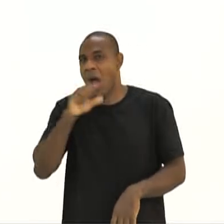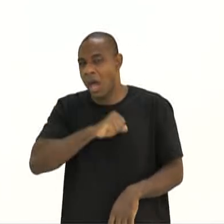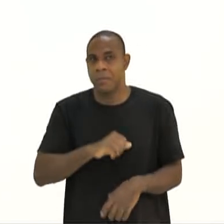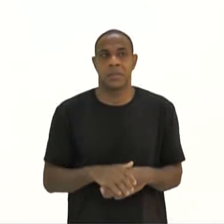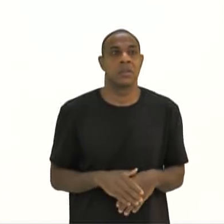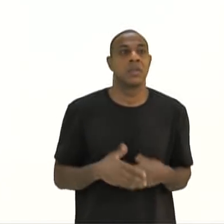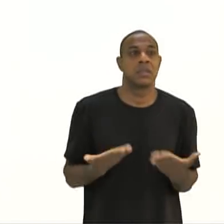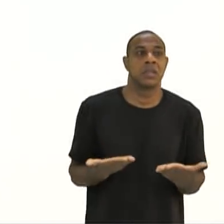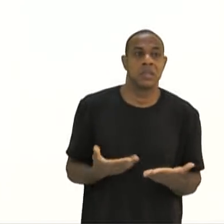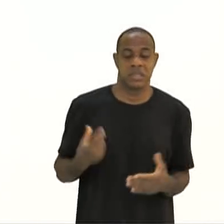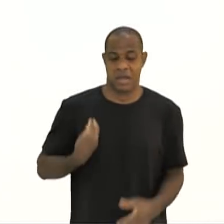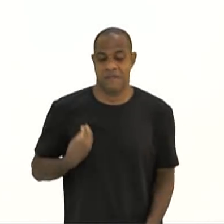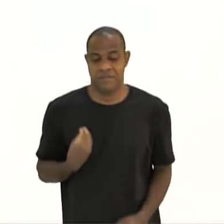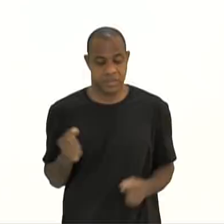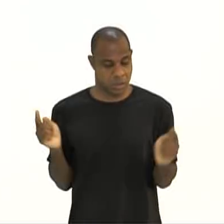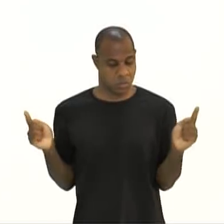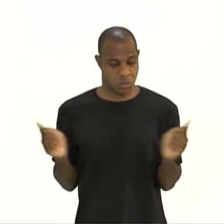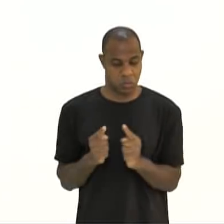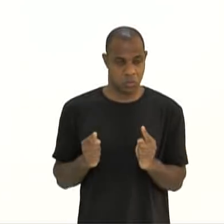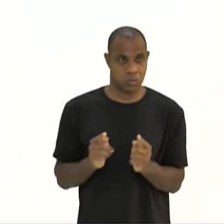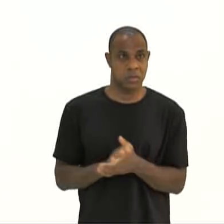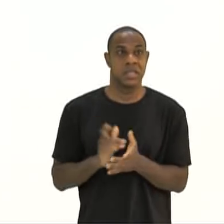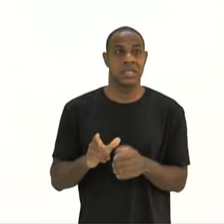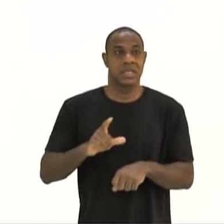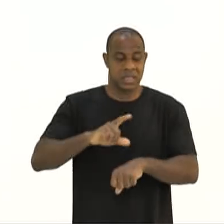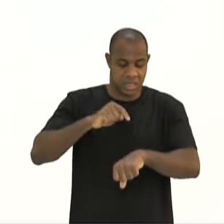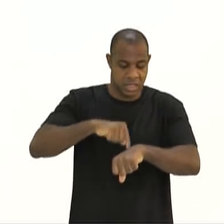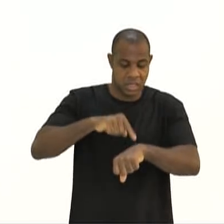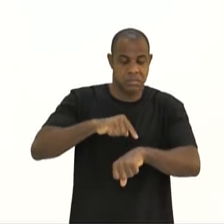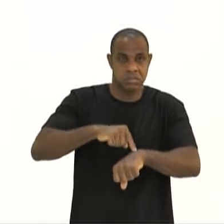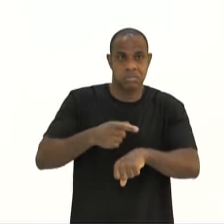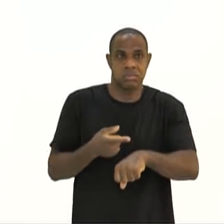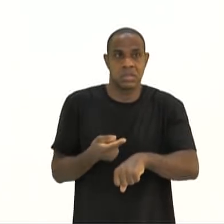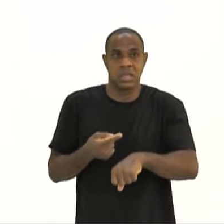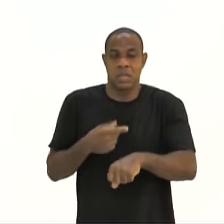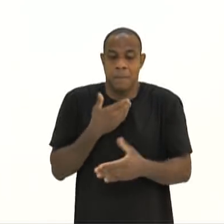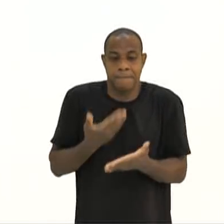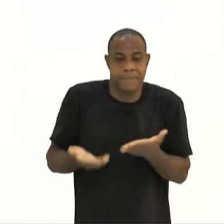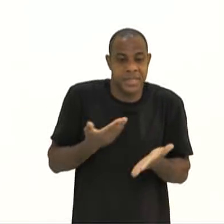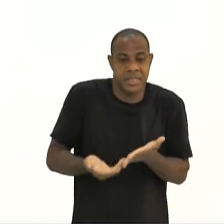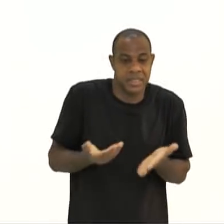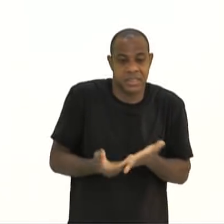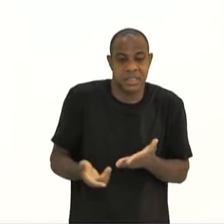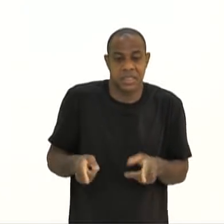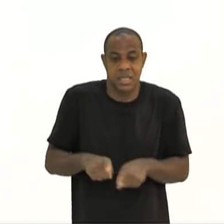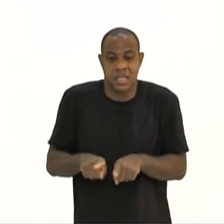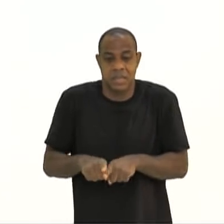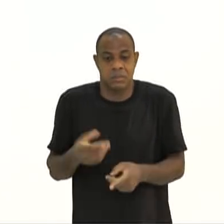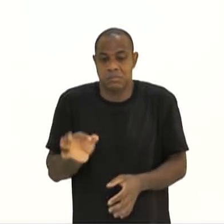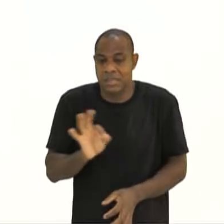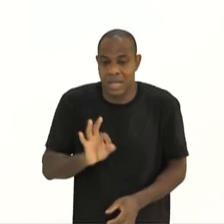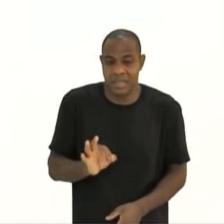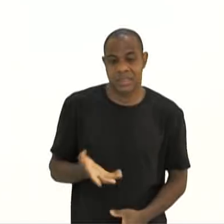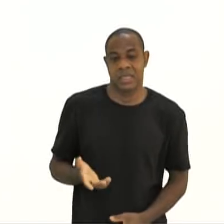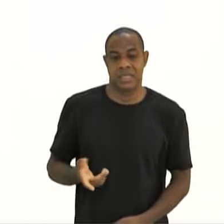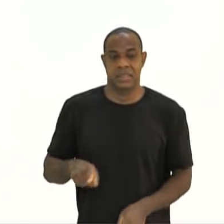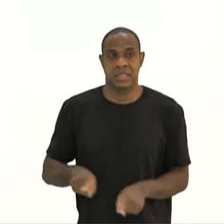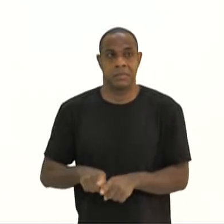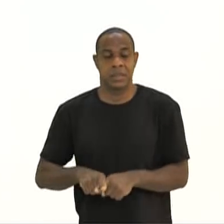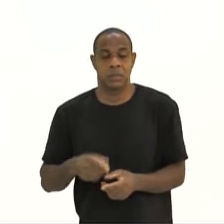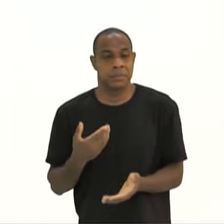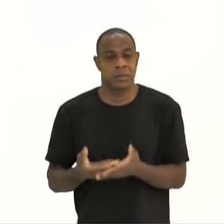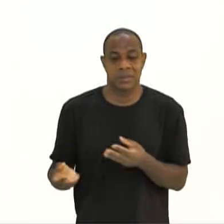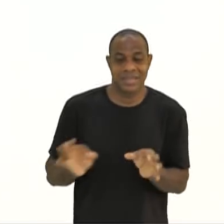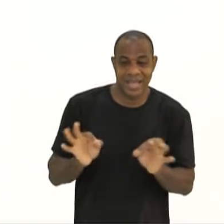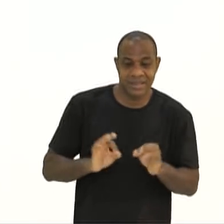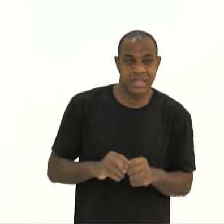não seja engolido pela voracidade das horas e pelas novidades que fazem o tempo passar depressa, eu cultivo